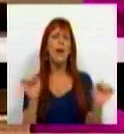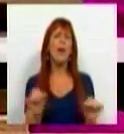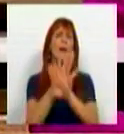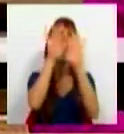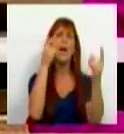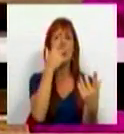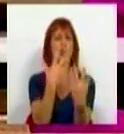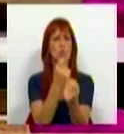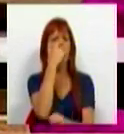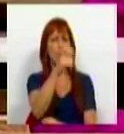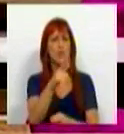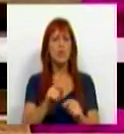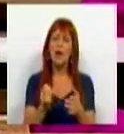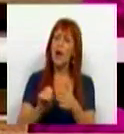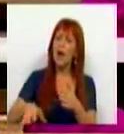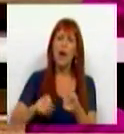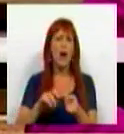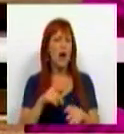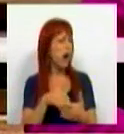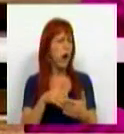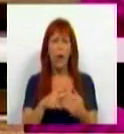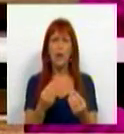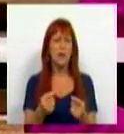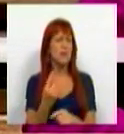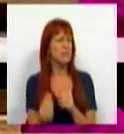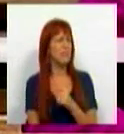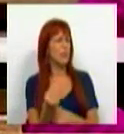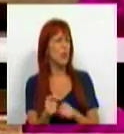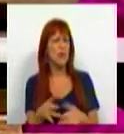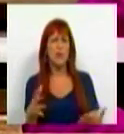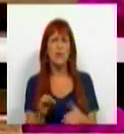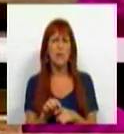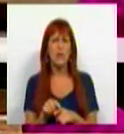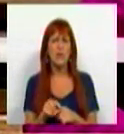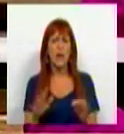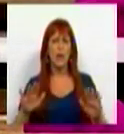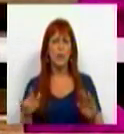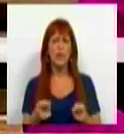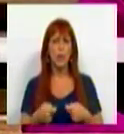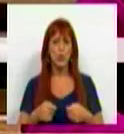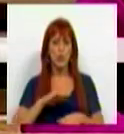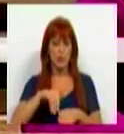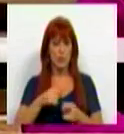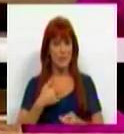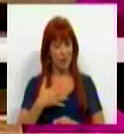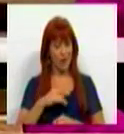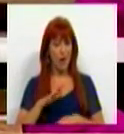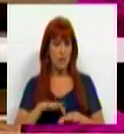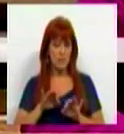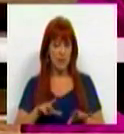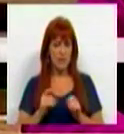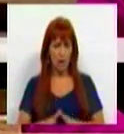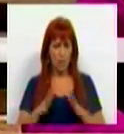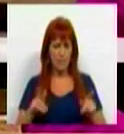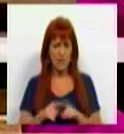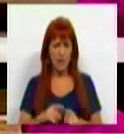com o cidadão, eliminando entraves injustificáveis e reduzindo custos de contexto. Pretendemos, desse modo,